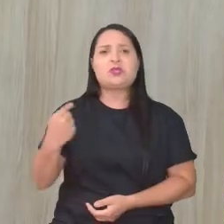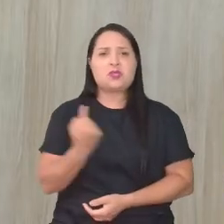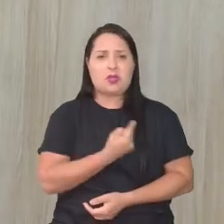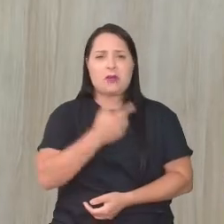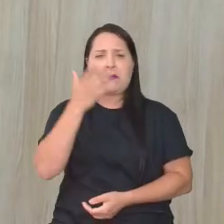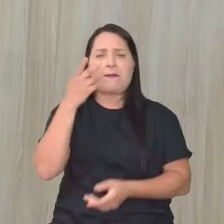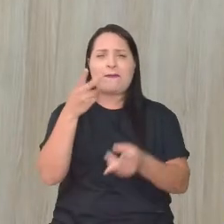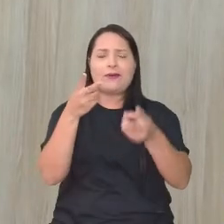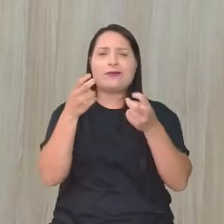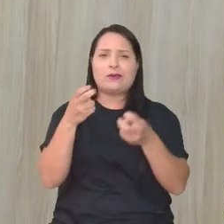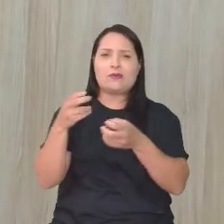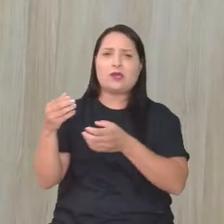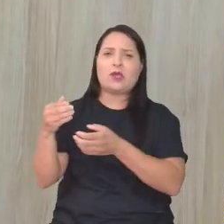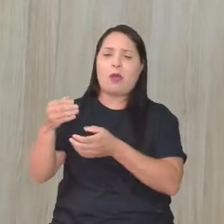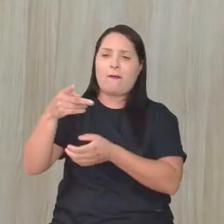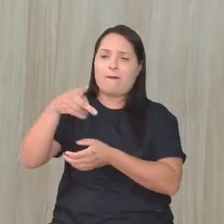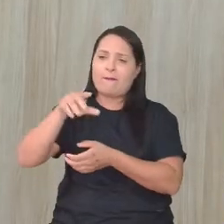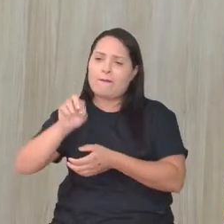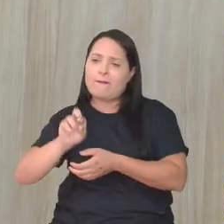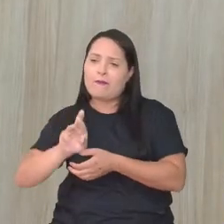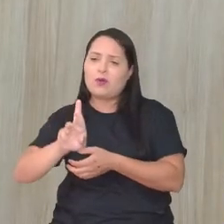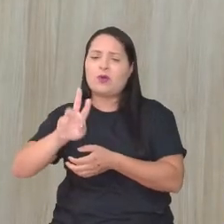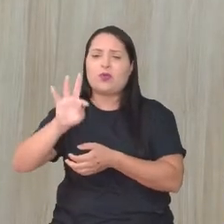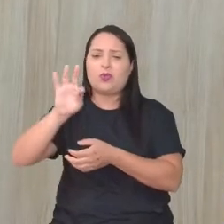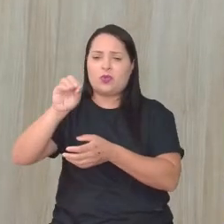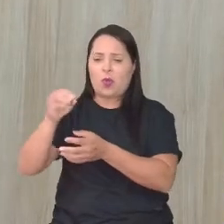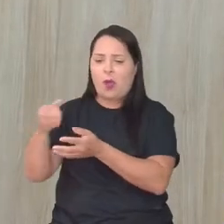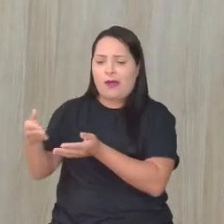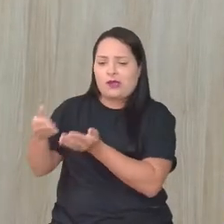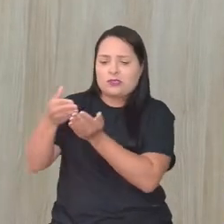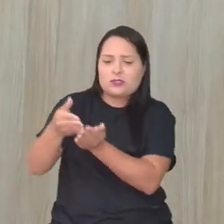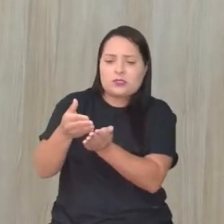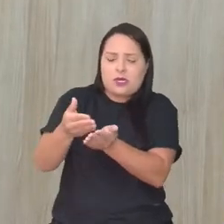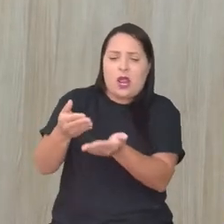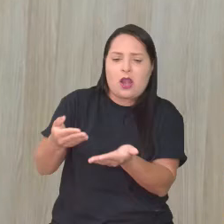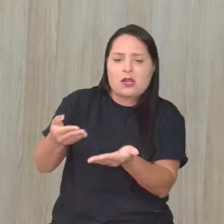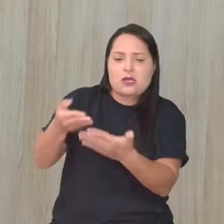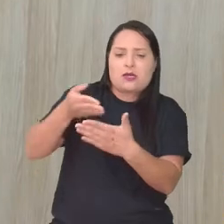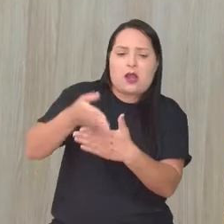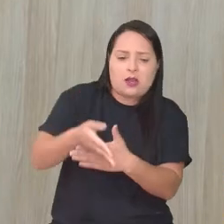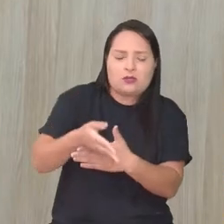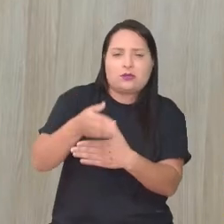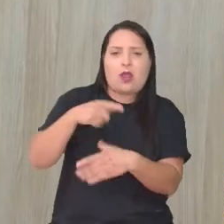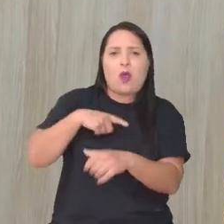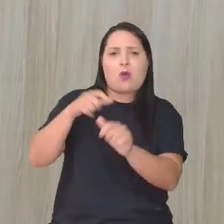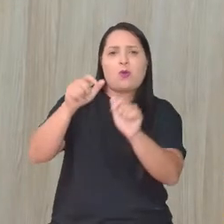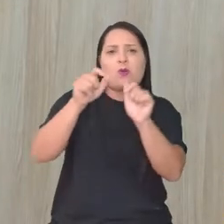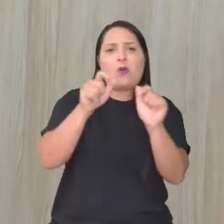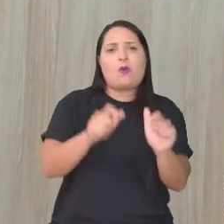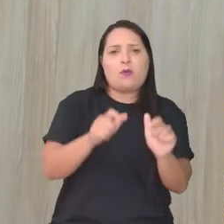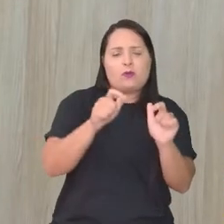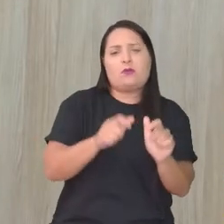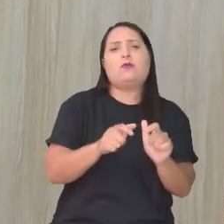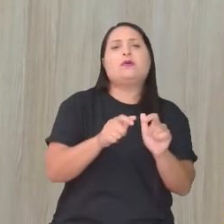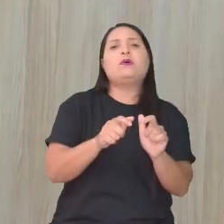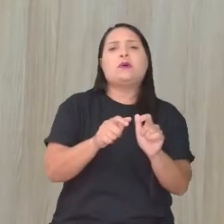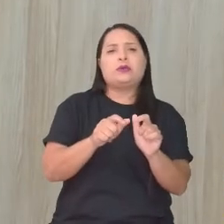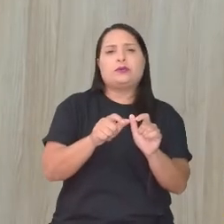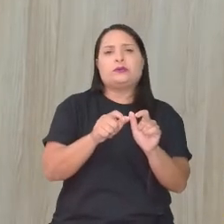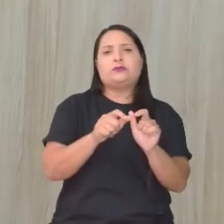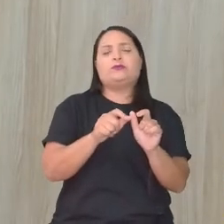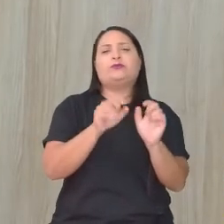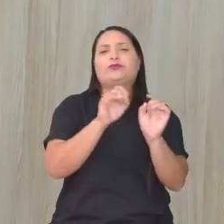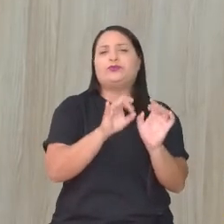era a principal entrada, né? A gente viu até uma localidade aqui específica também, né? Que é um desses lugares de